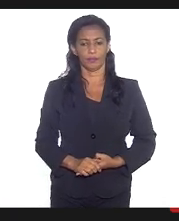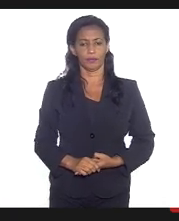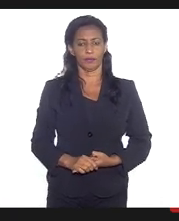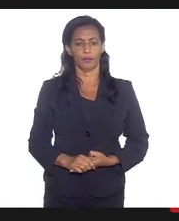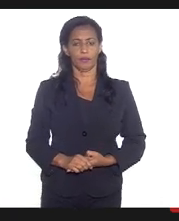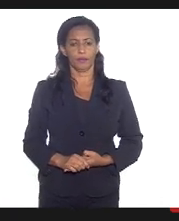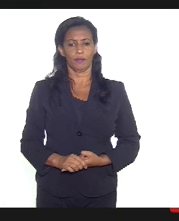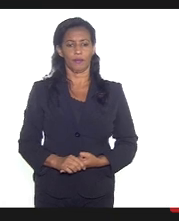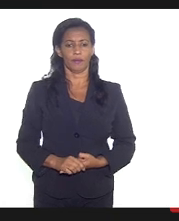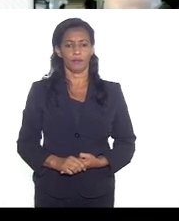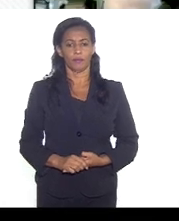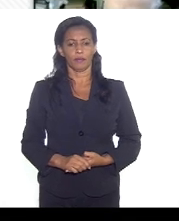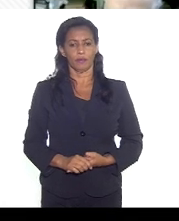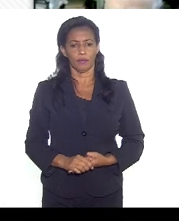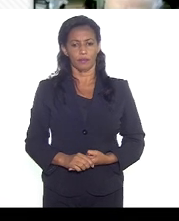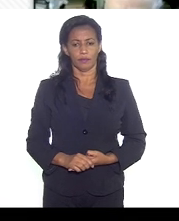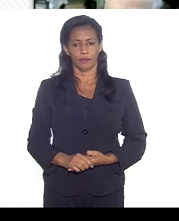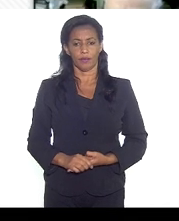Fortunato?